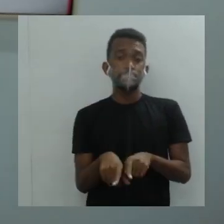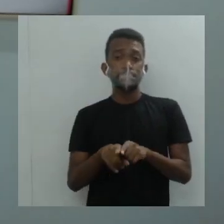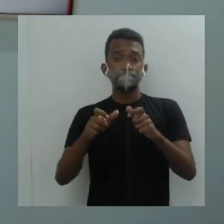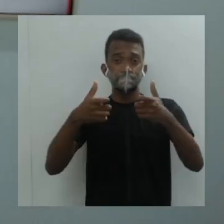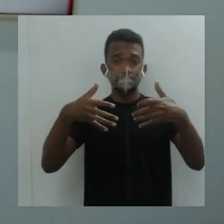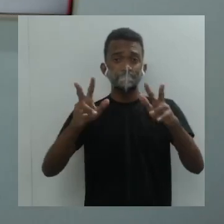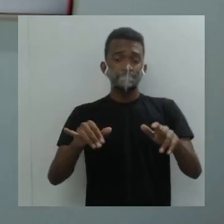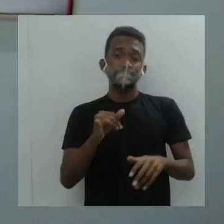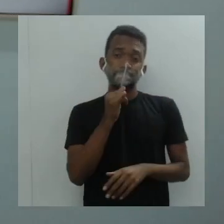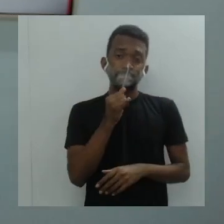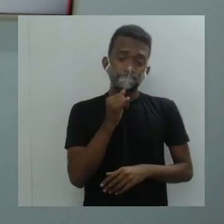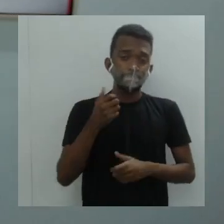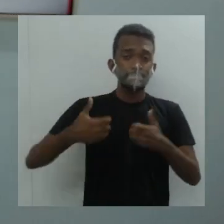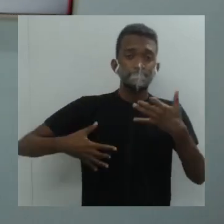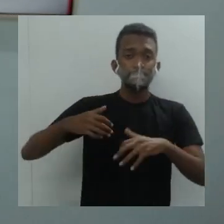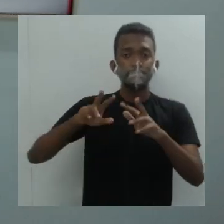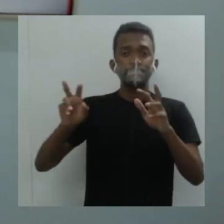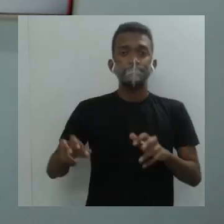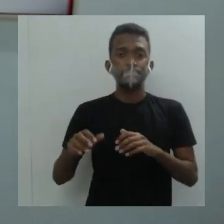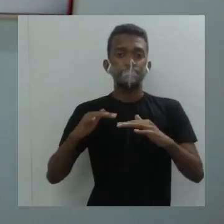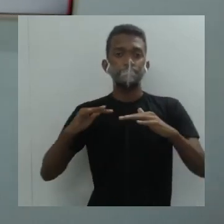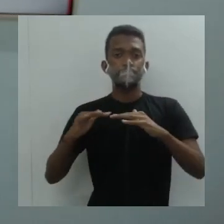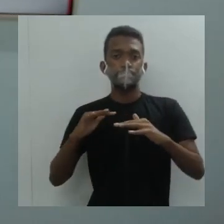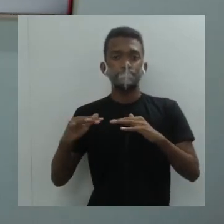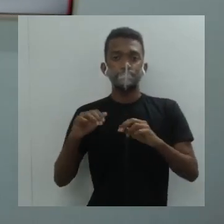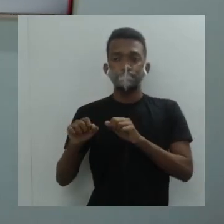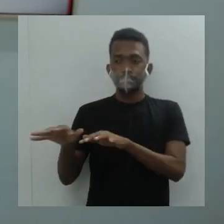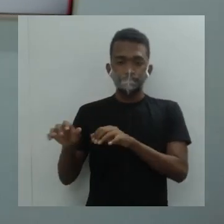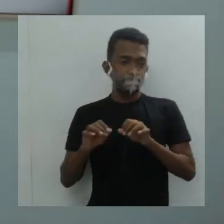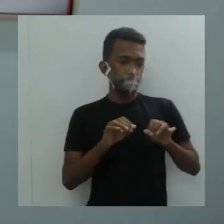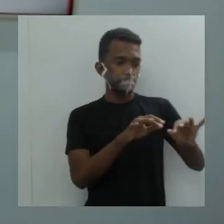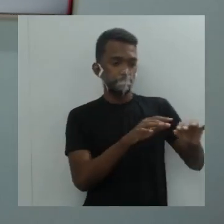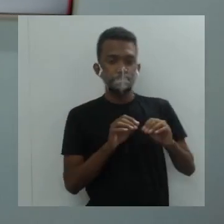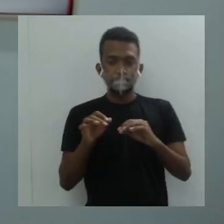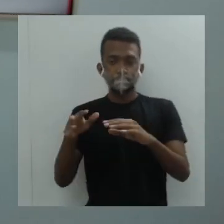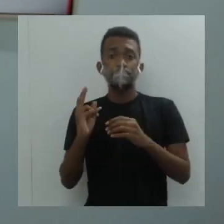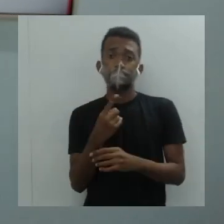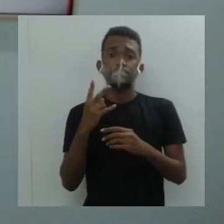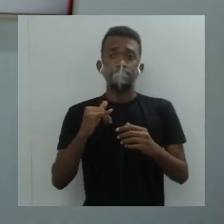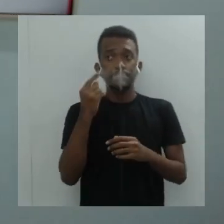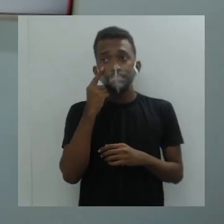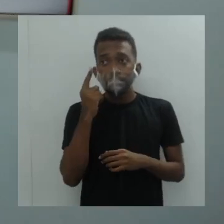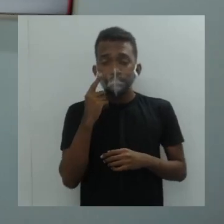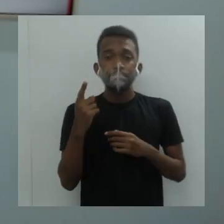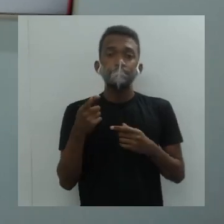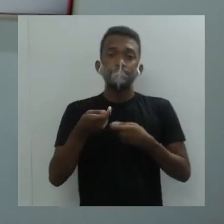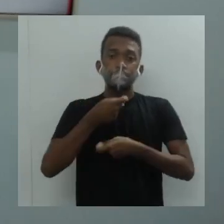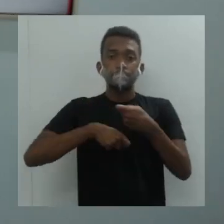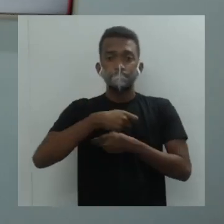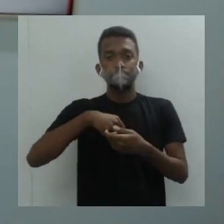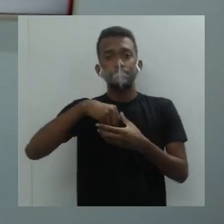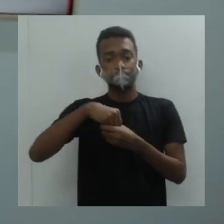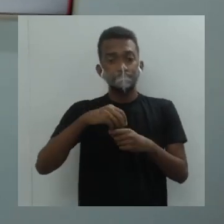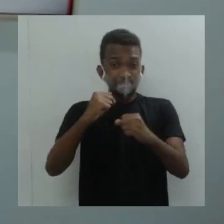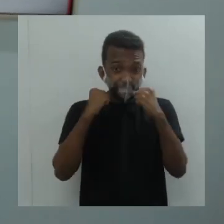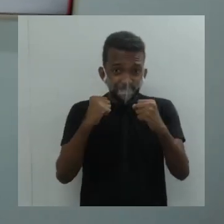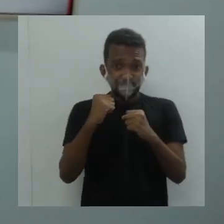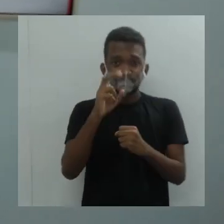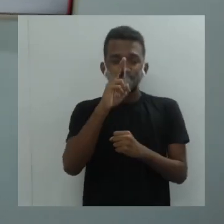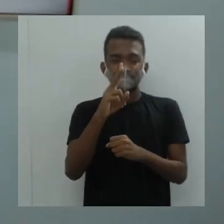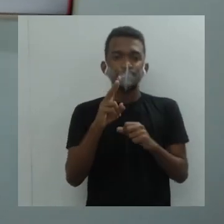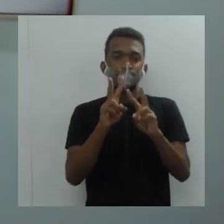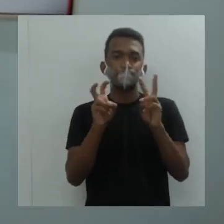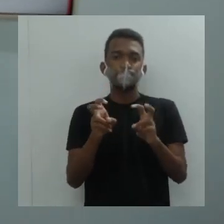falar, por exemplo, das questões dos movimentos migratórios, a gente vai ver essa questão econômica tão forte